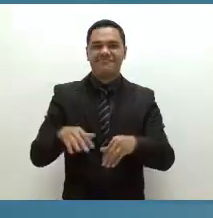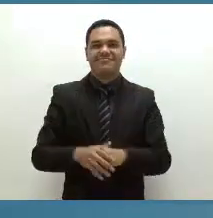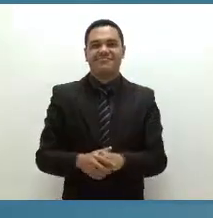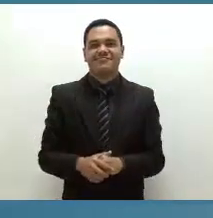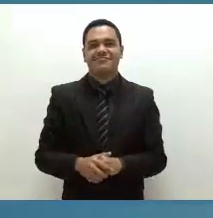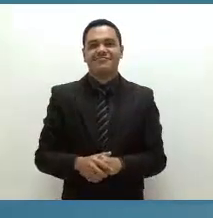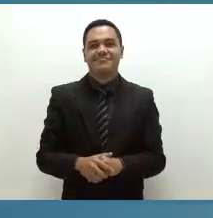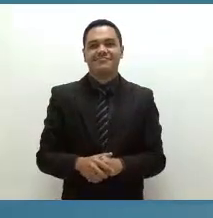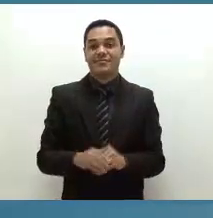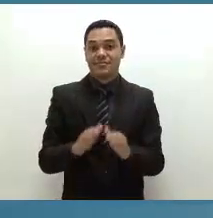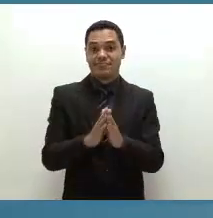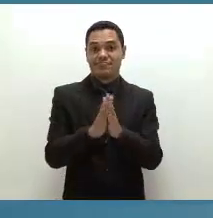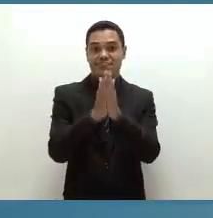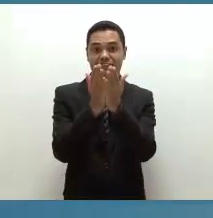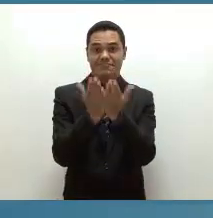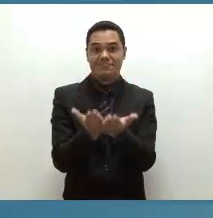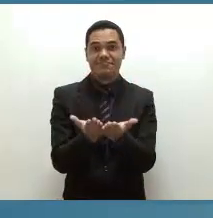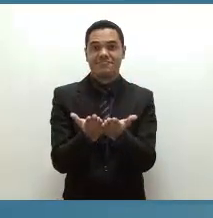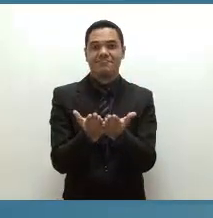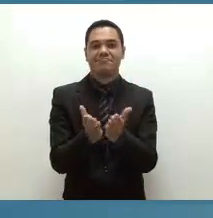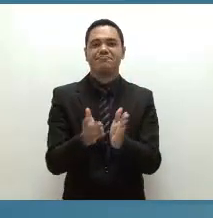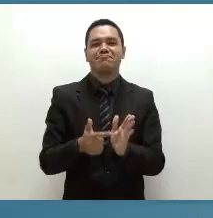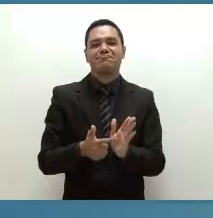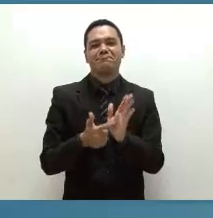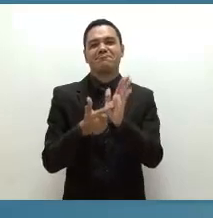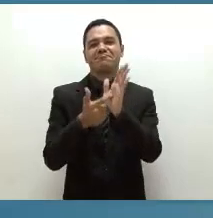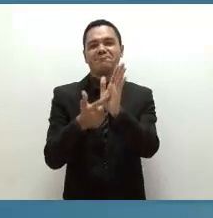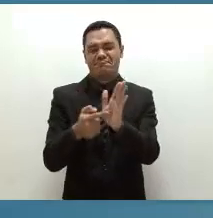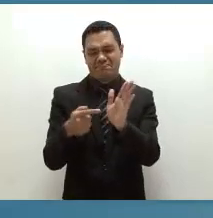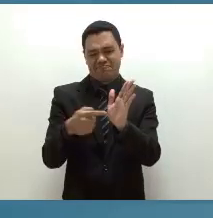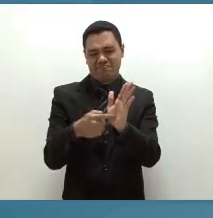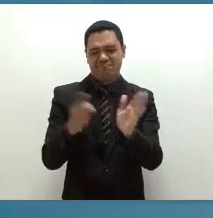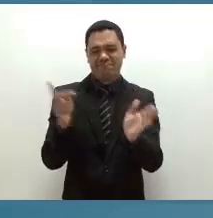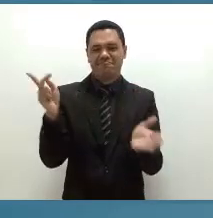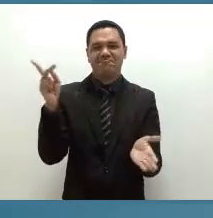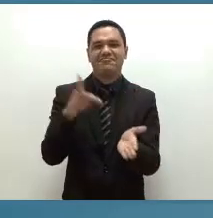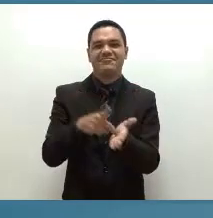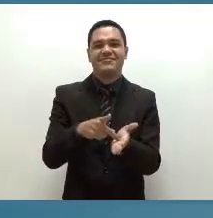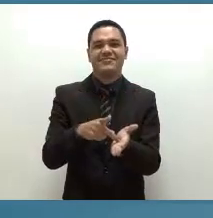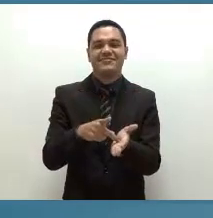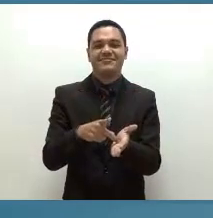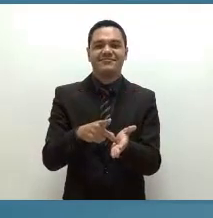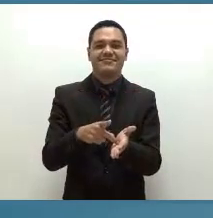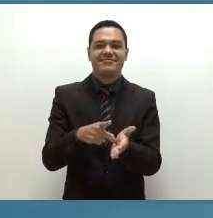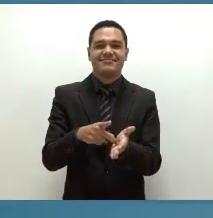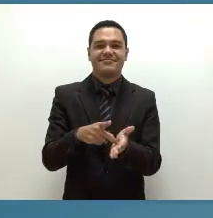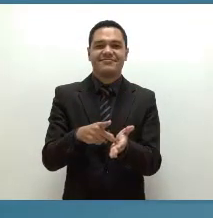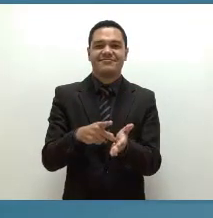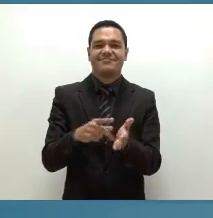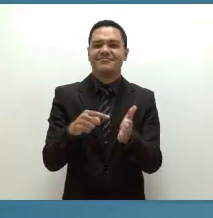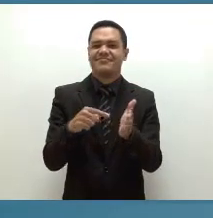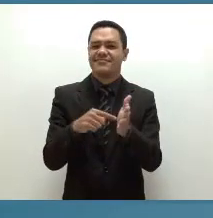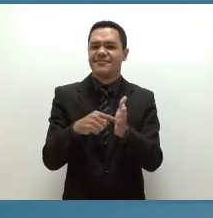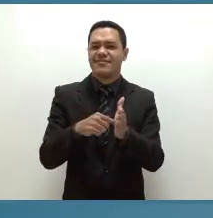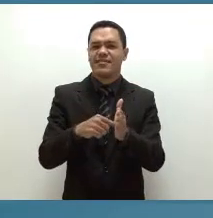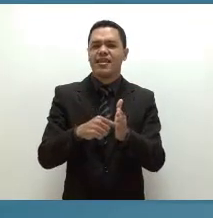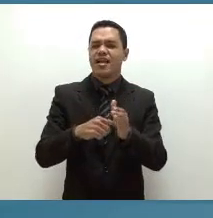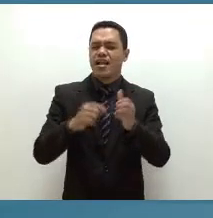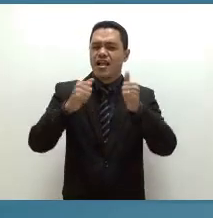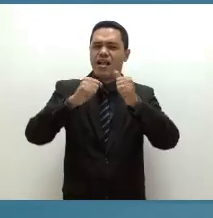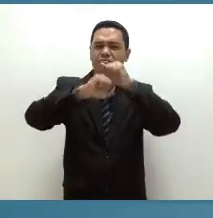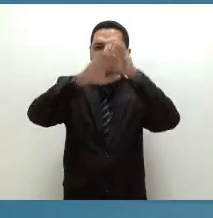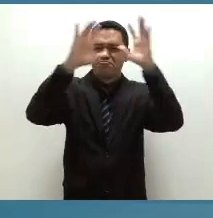A Bíblia, referencial da verdade, sempre nos mostrou sinais presentes de